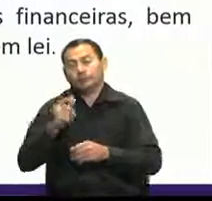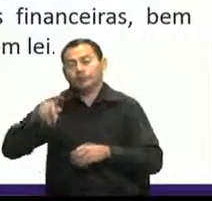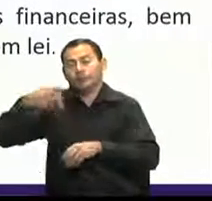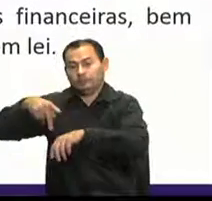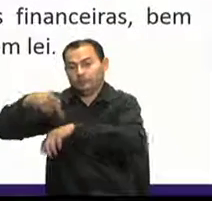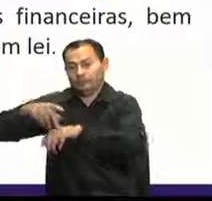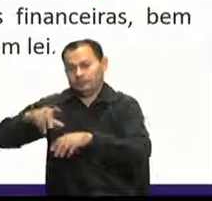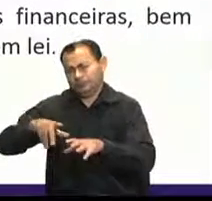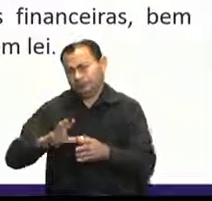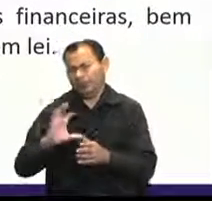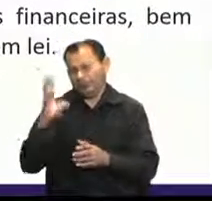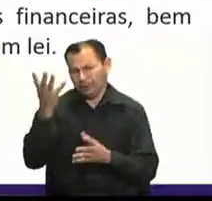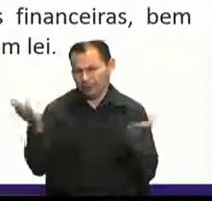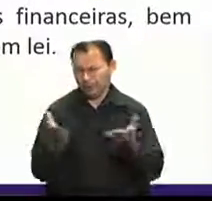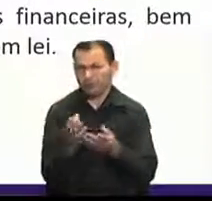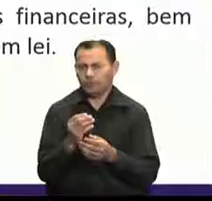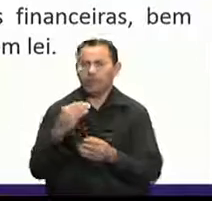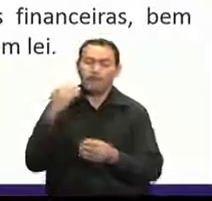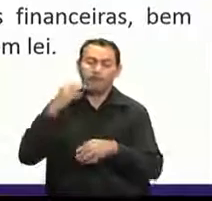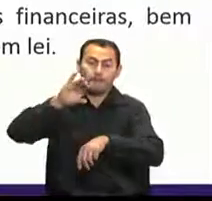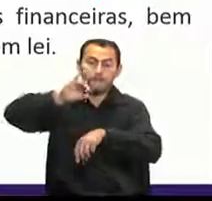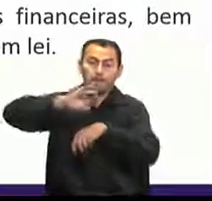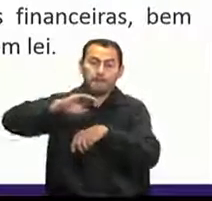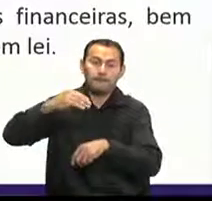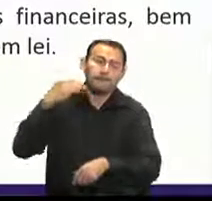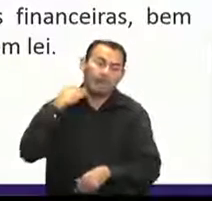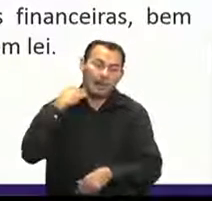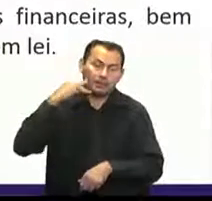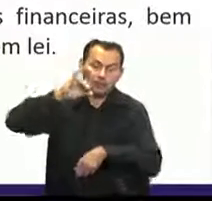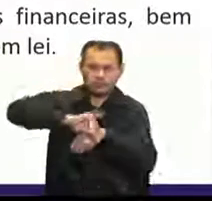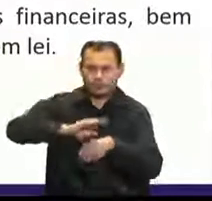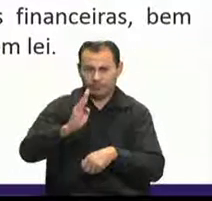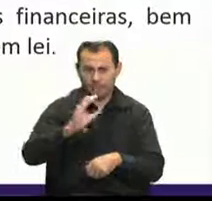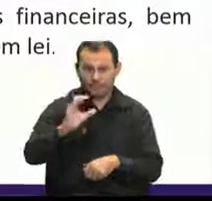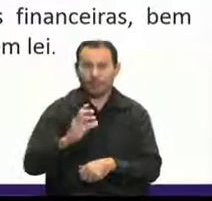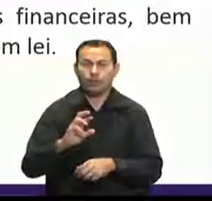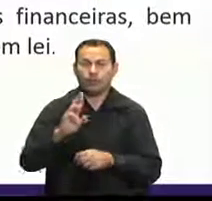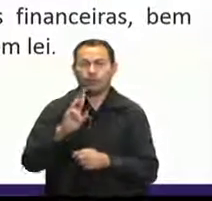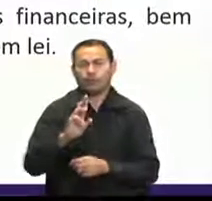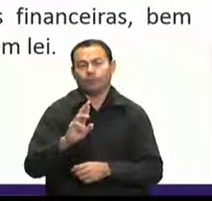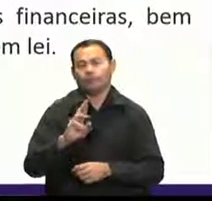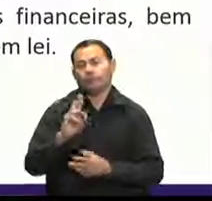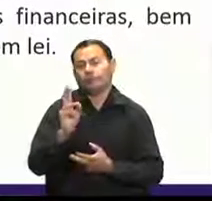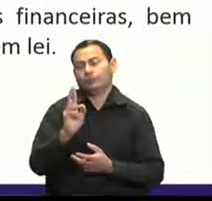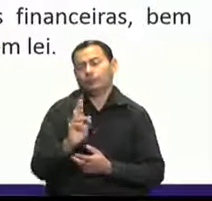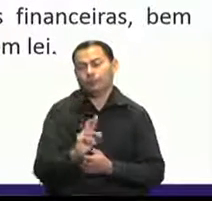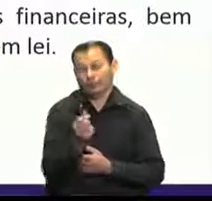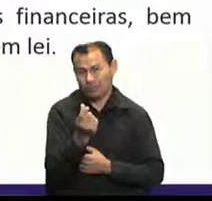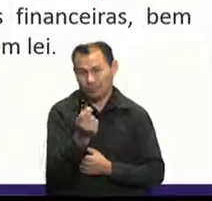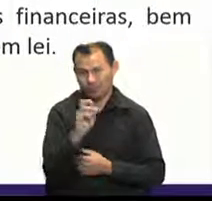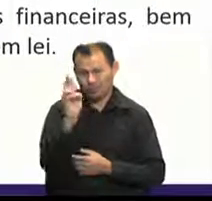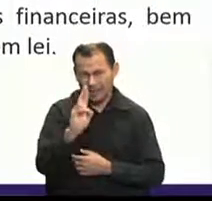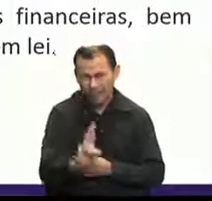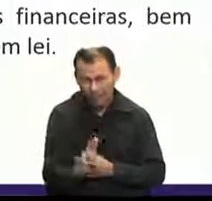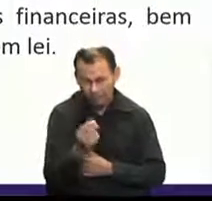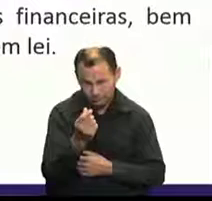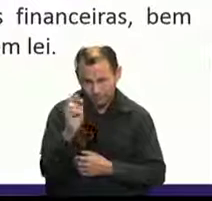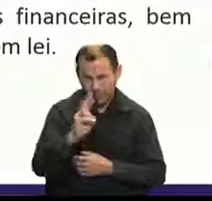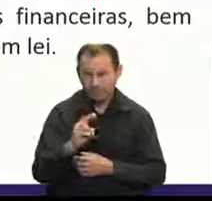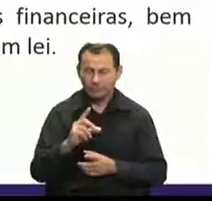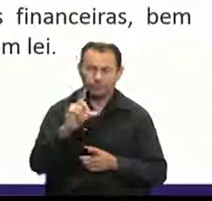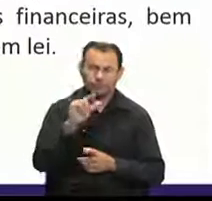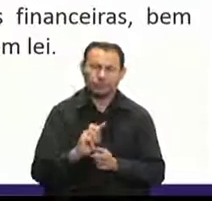está acontecendo muito hoje o banco central está tendo que atuar porque o jogo o real está muito da cidade valorizando muito no nosso